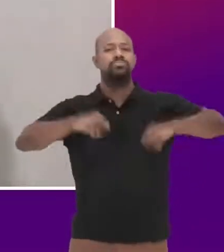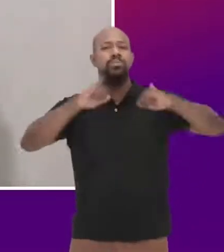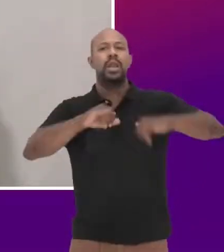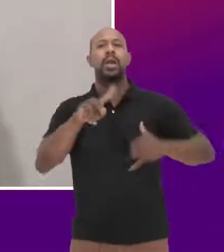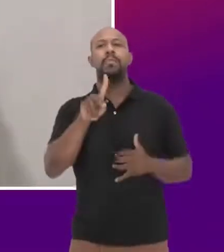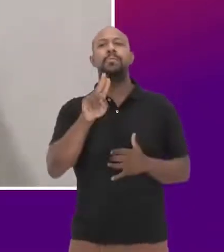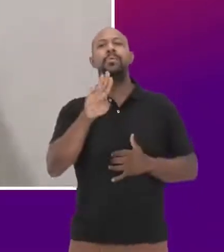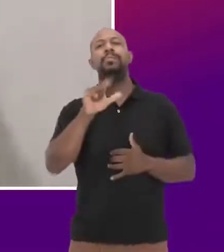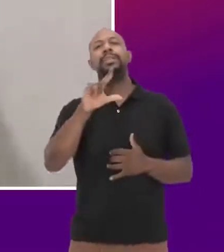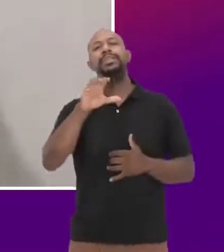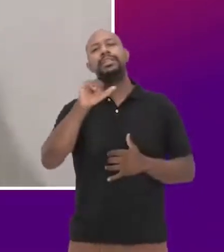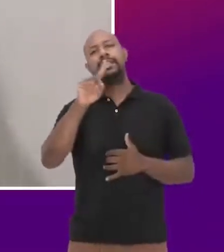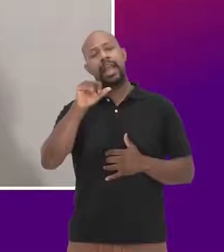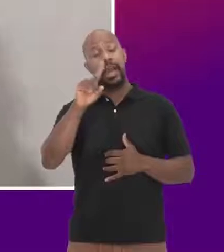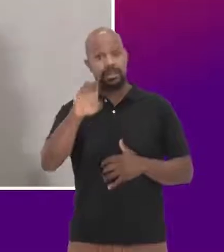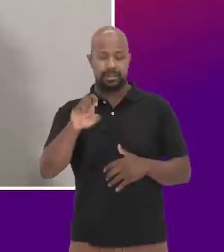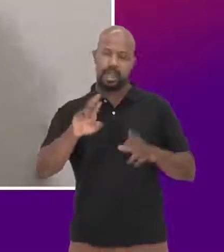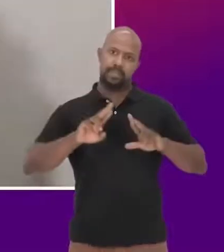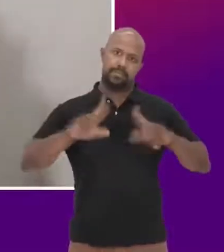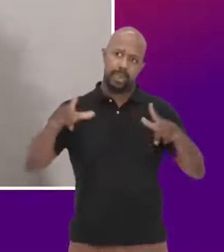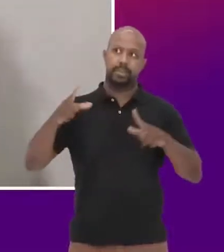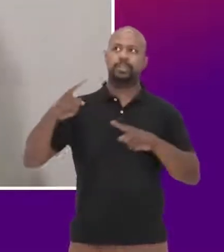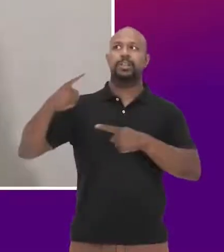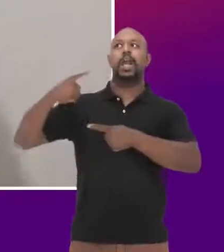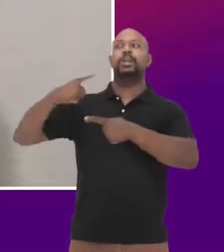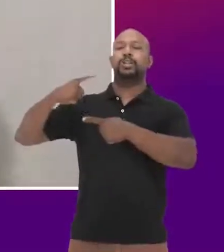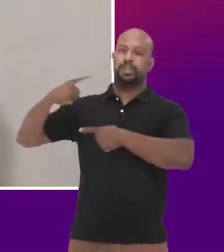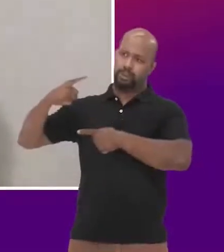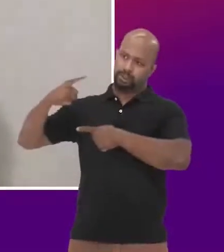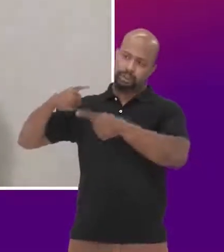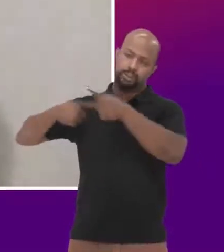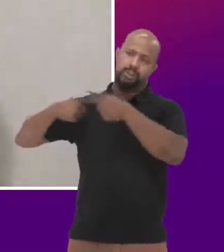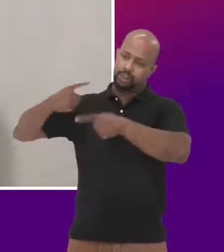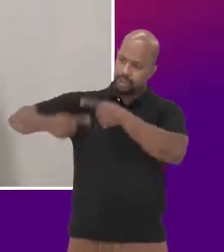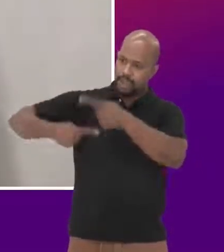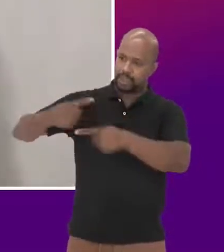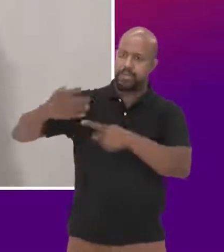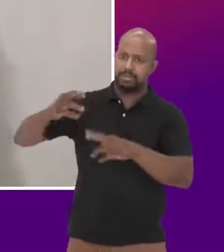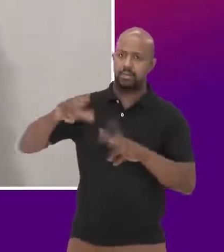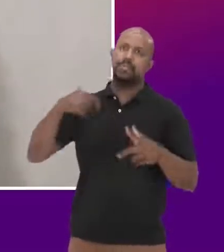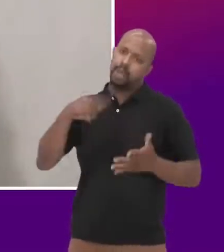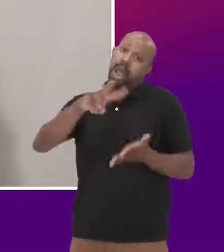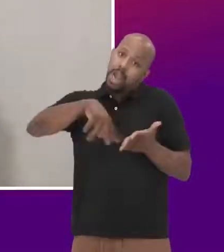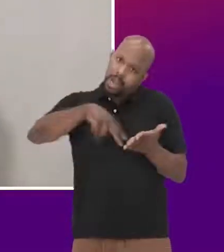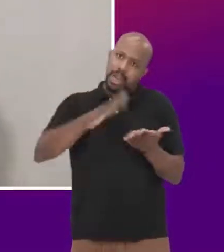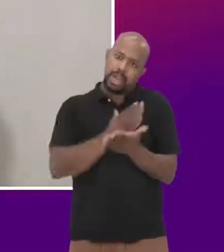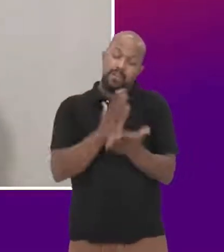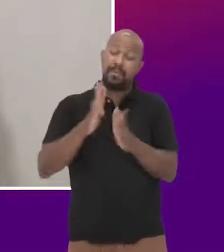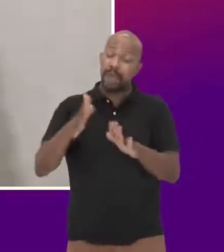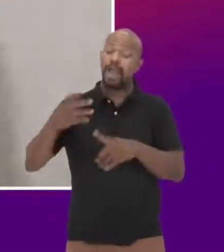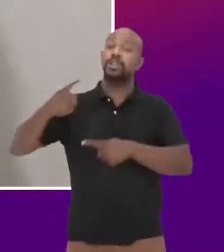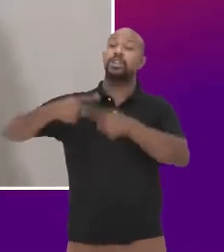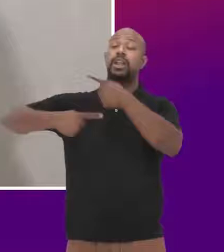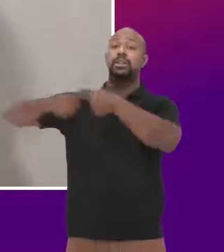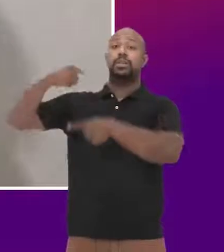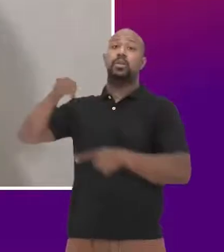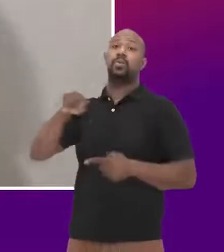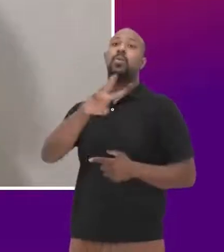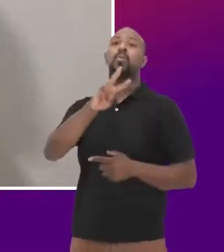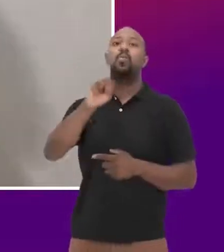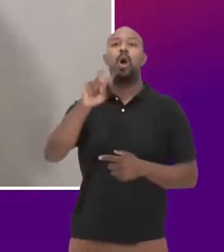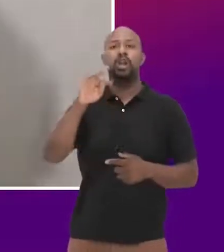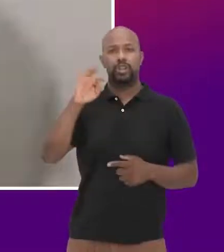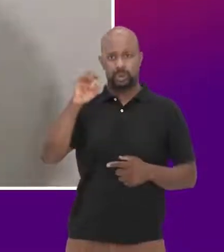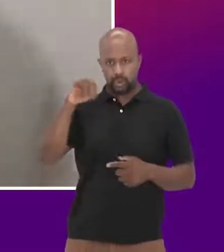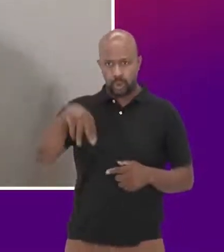que diferente da geração, e eu posso dizer isso porque li alguns livros, mas a geração do Washington